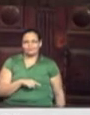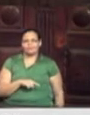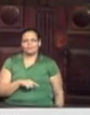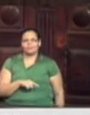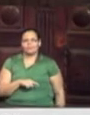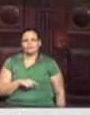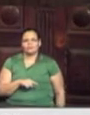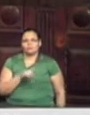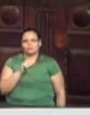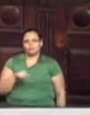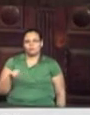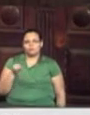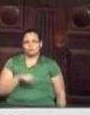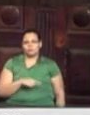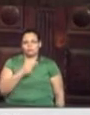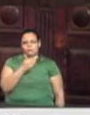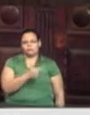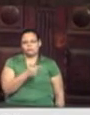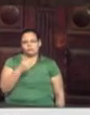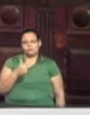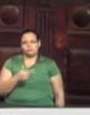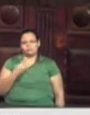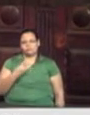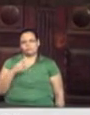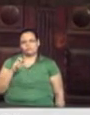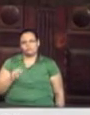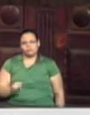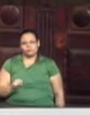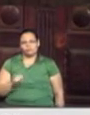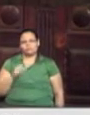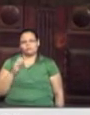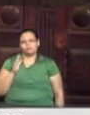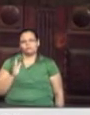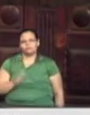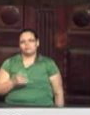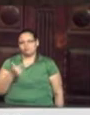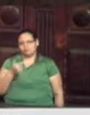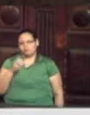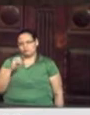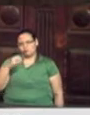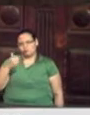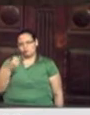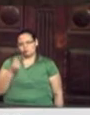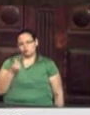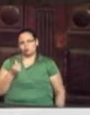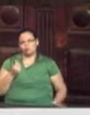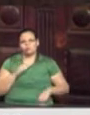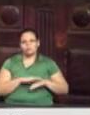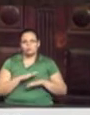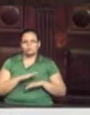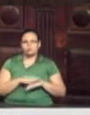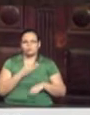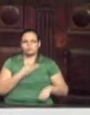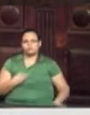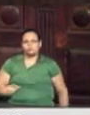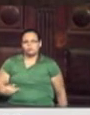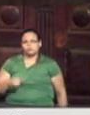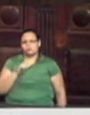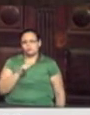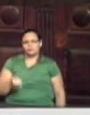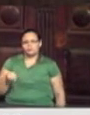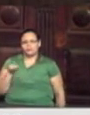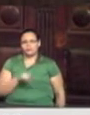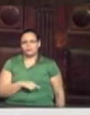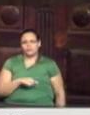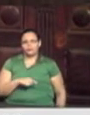veto parcial PL 2248 de 2016, de autoria do Executivo, etc. Então, no veto do